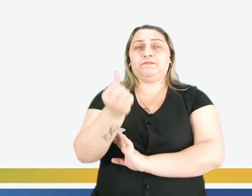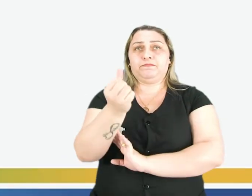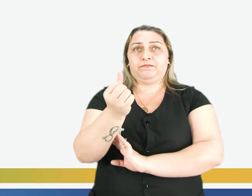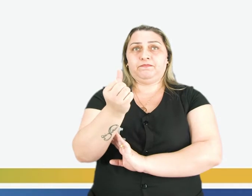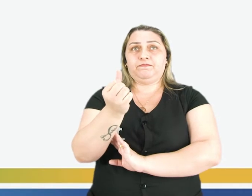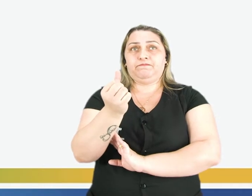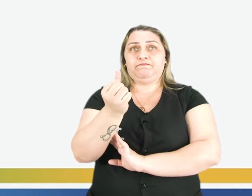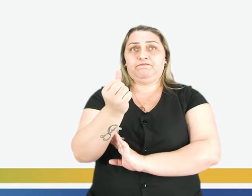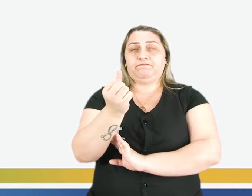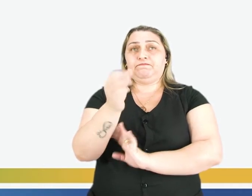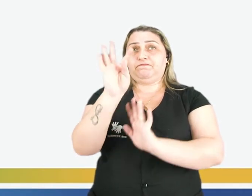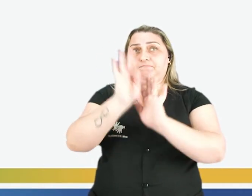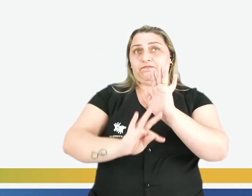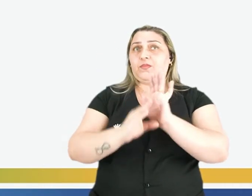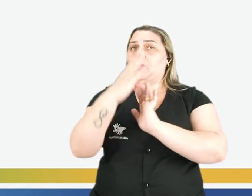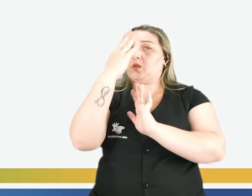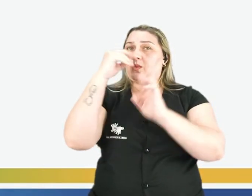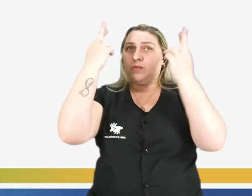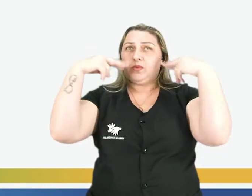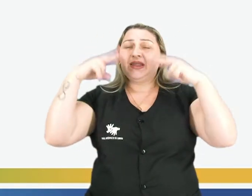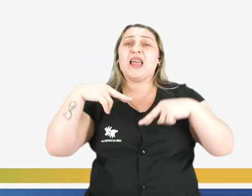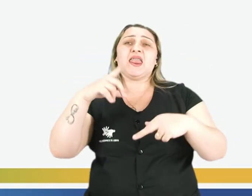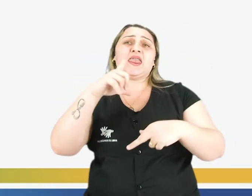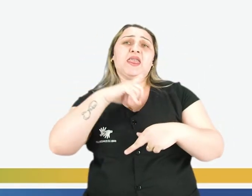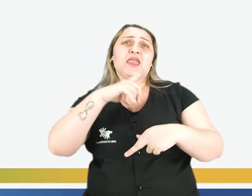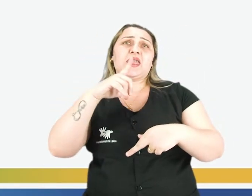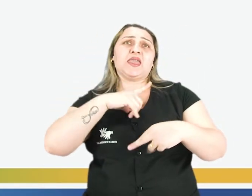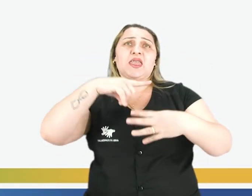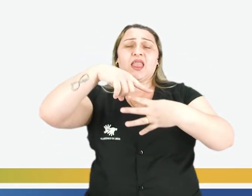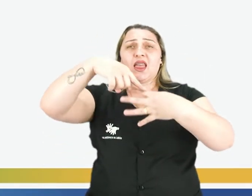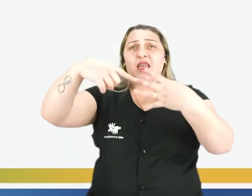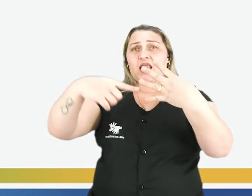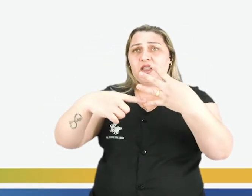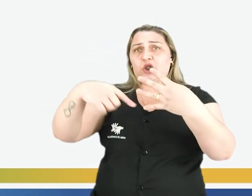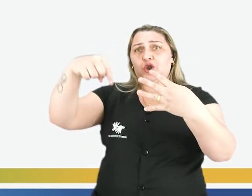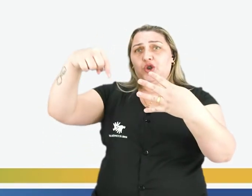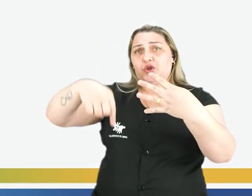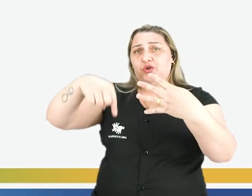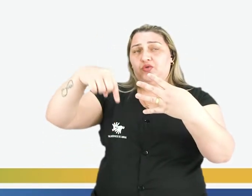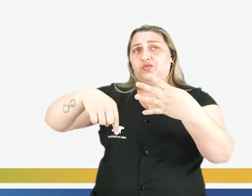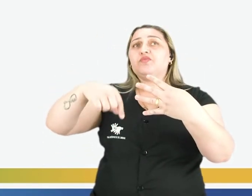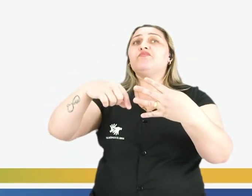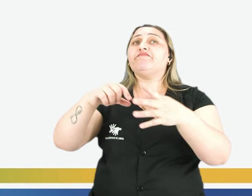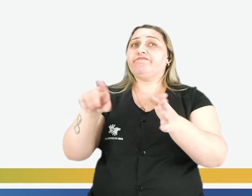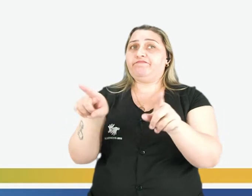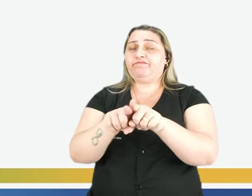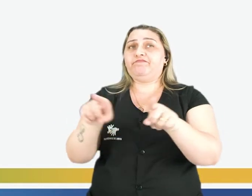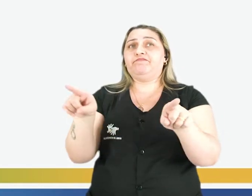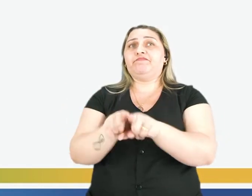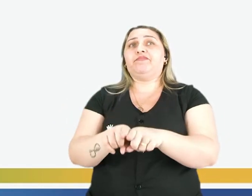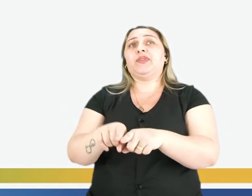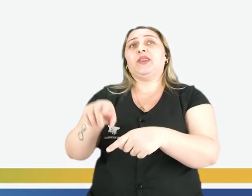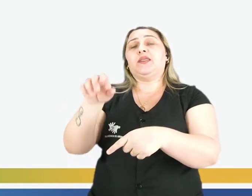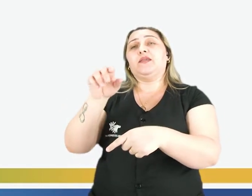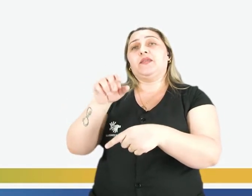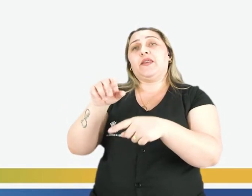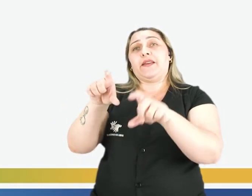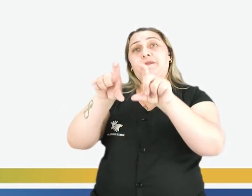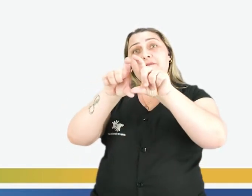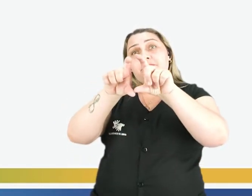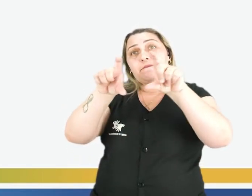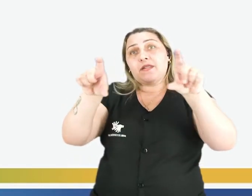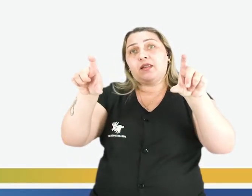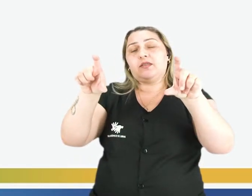O texto, o lobo e o cordeiro possui. Aqui já está falando desse também, do em